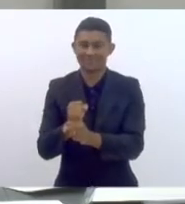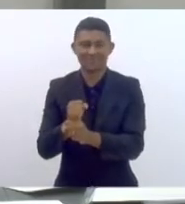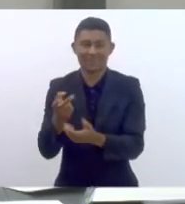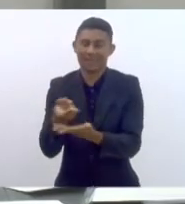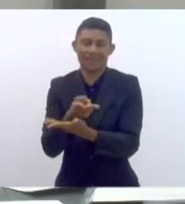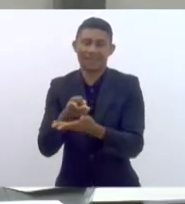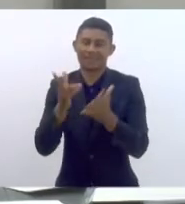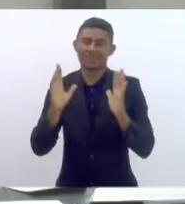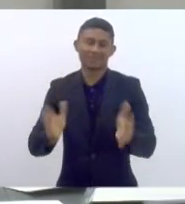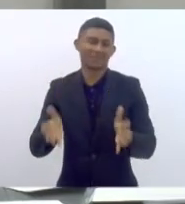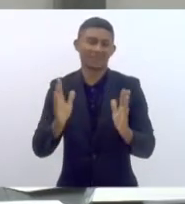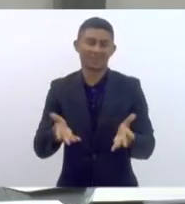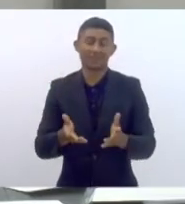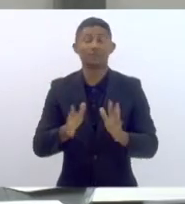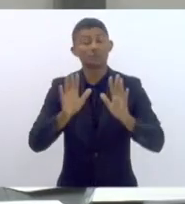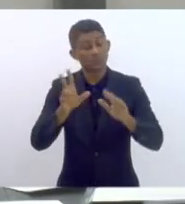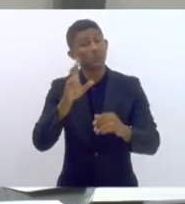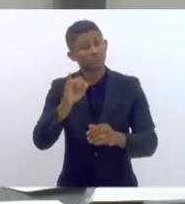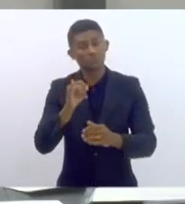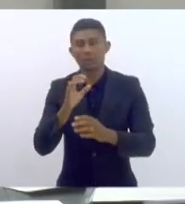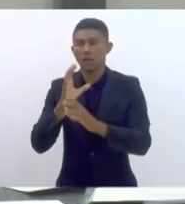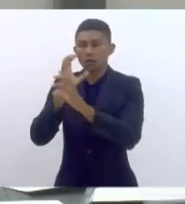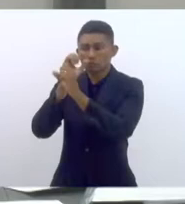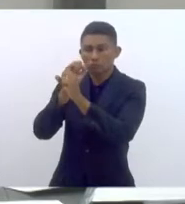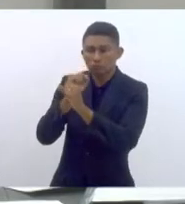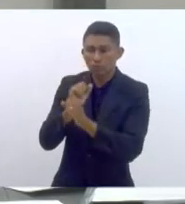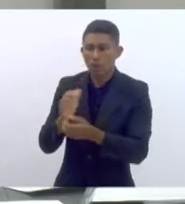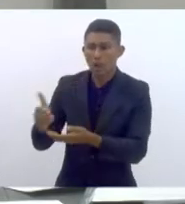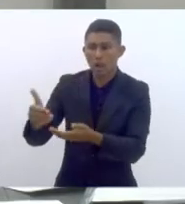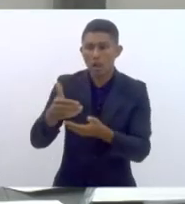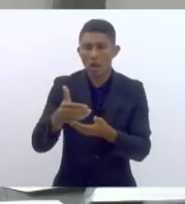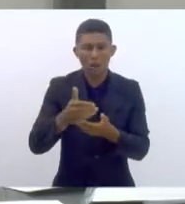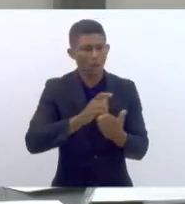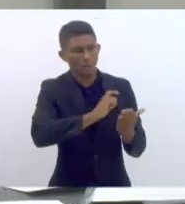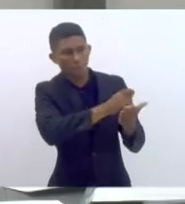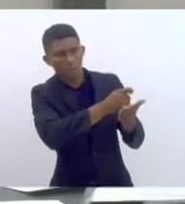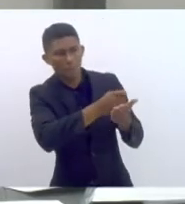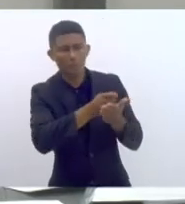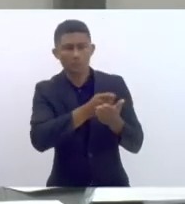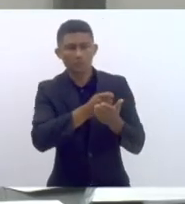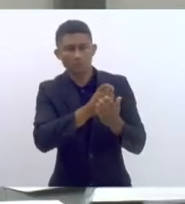despesa, teria como projetar também qual seria esse